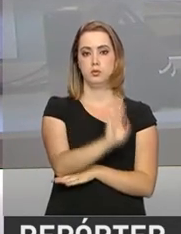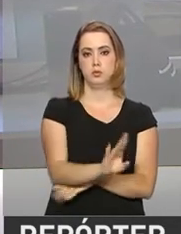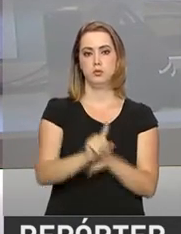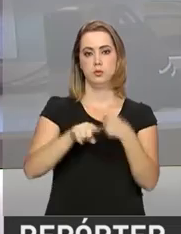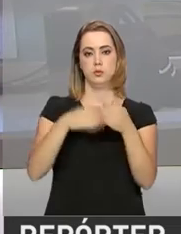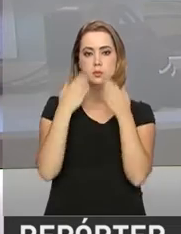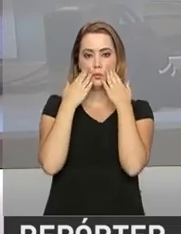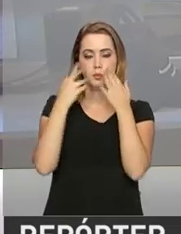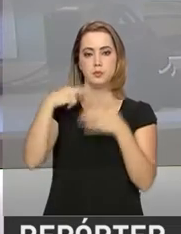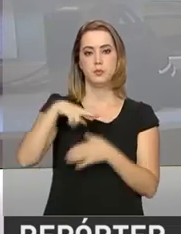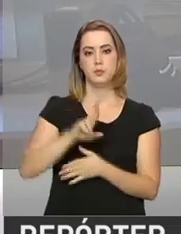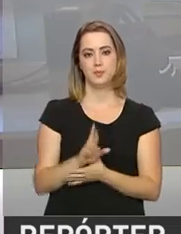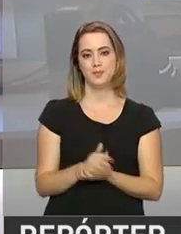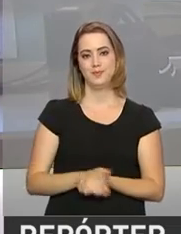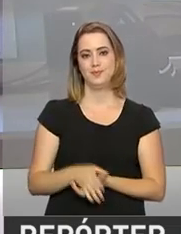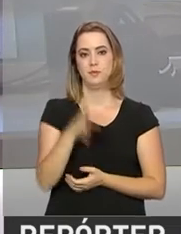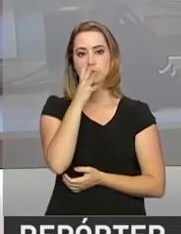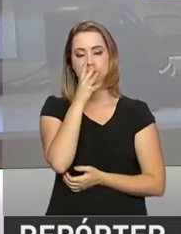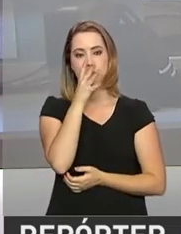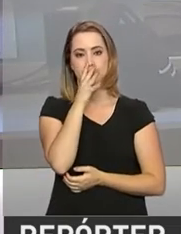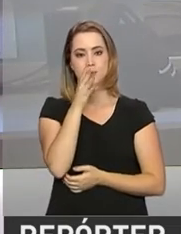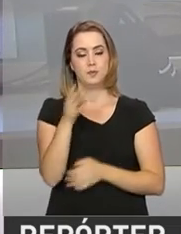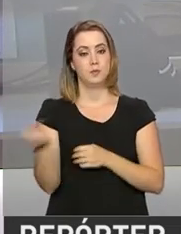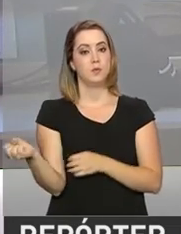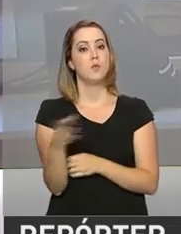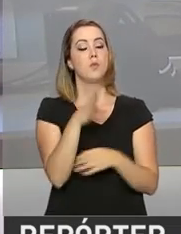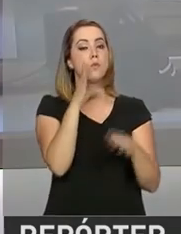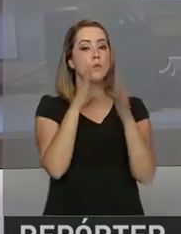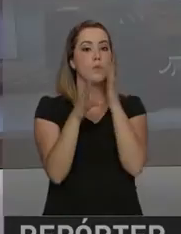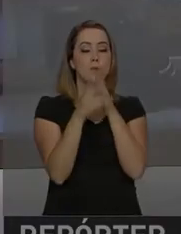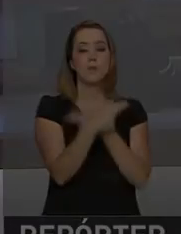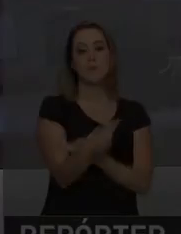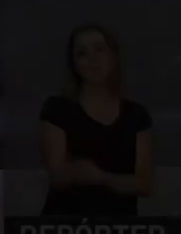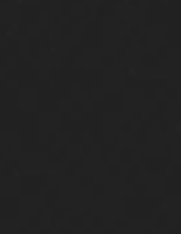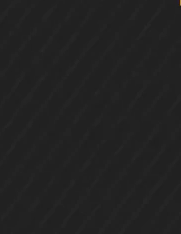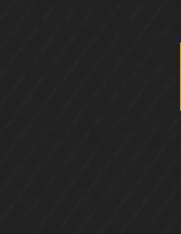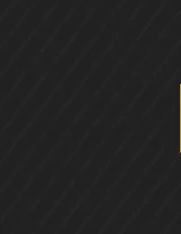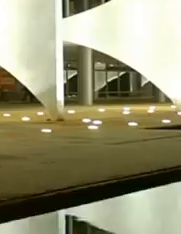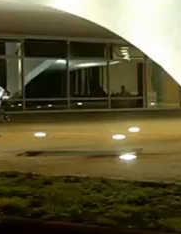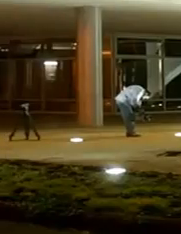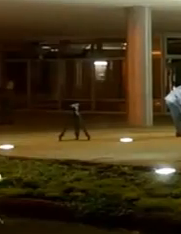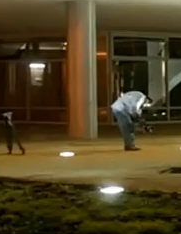na próxima edição do Repórter NBR. Acompanhe também as novidades pelas nossas redes sociais.